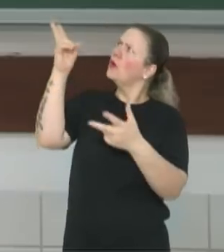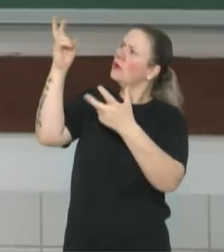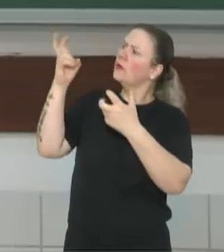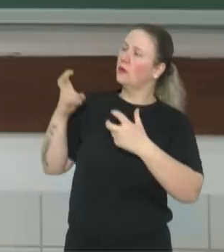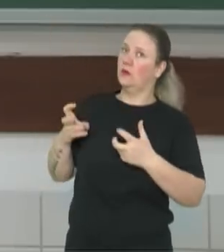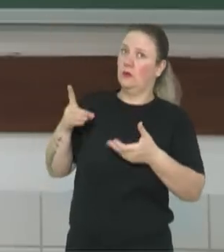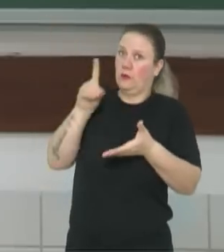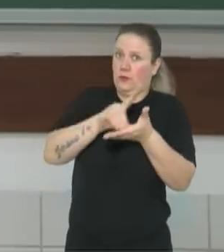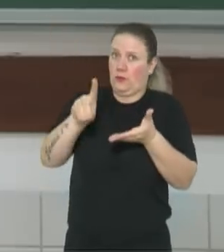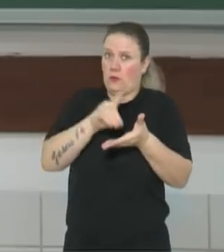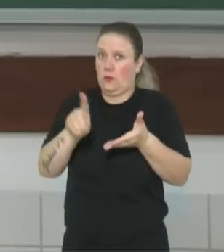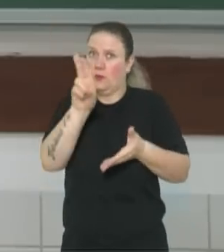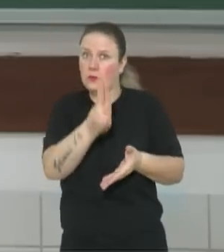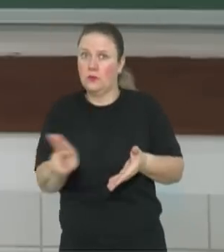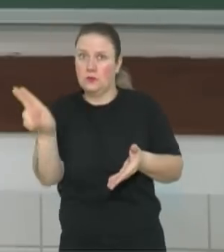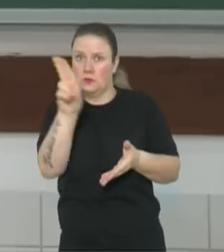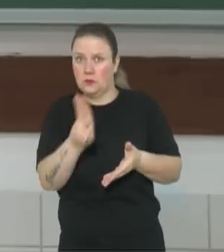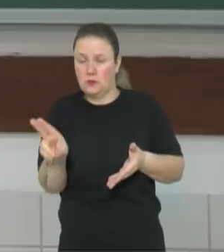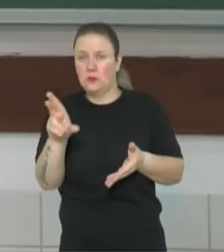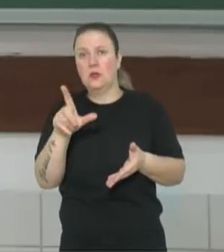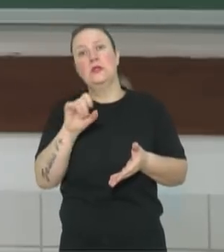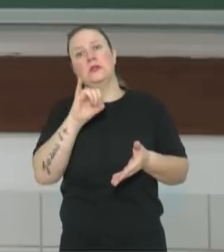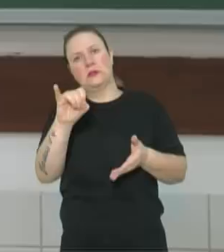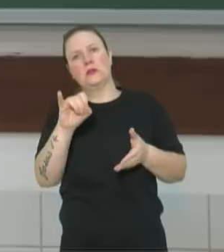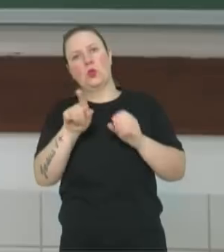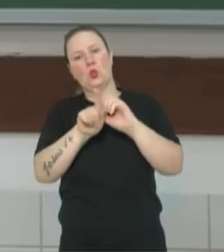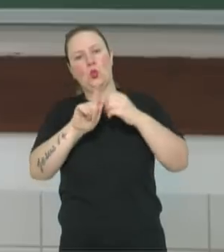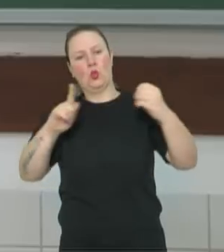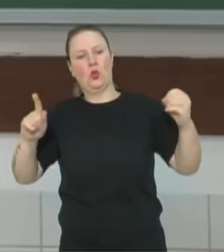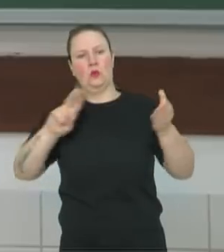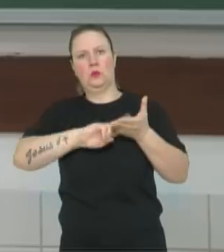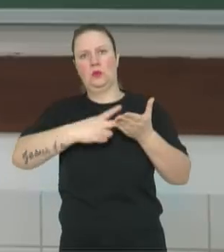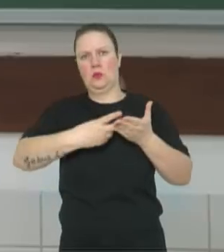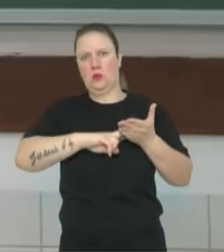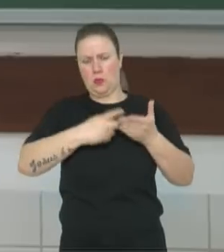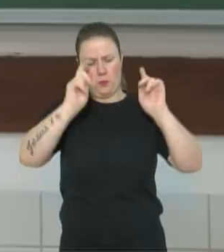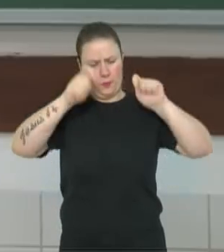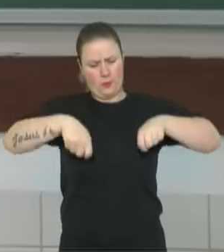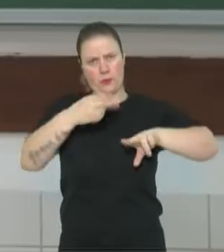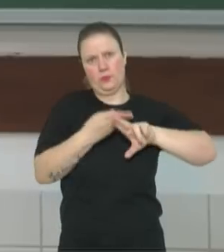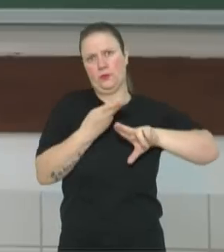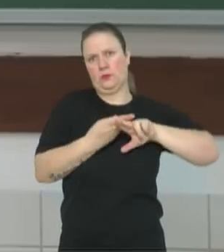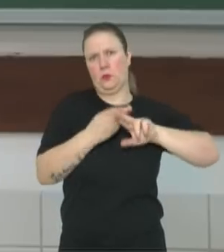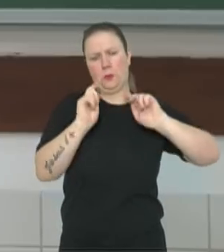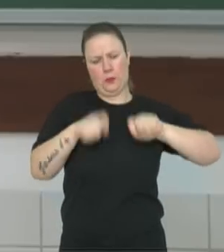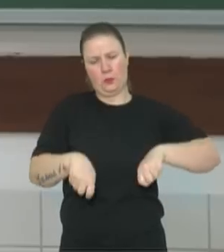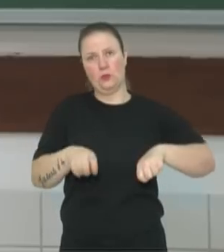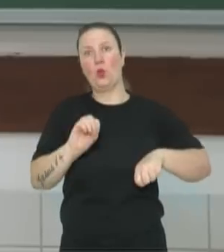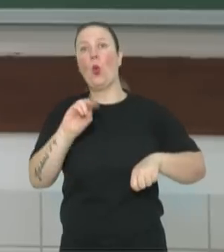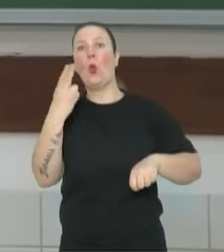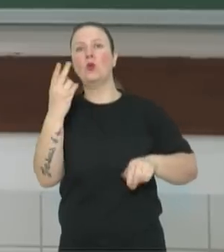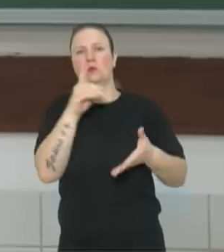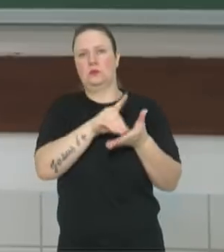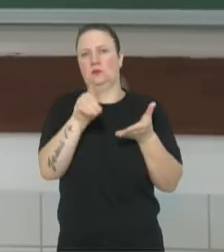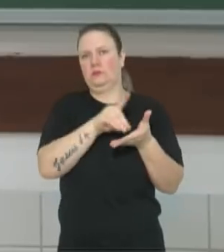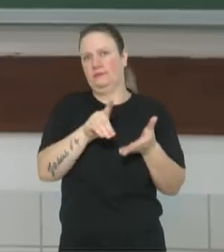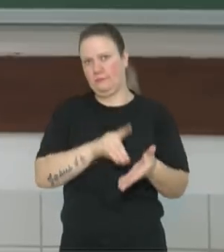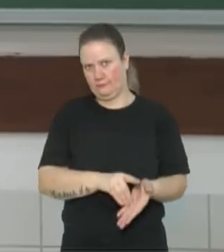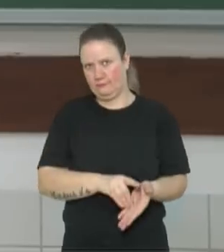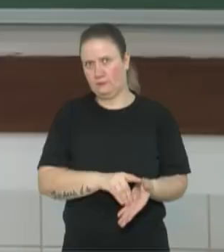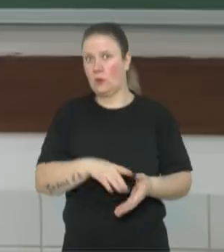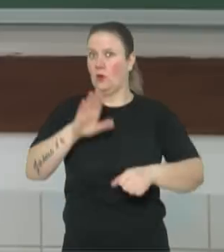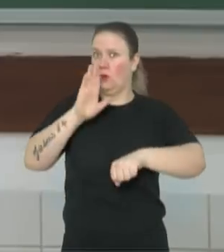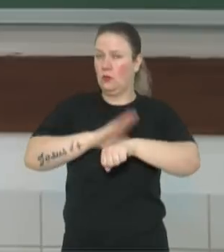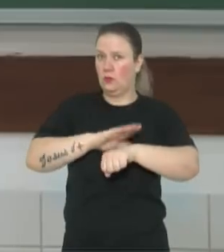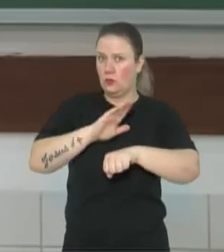usar o dicionário. Se você tem o Google Tradutor, você pode usar também, não tem problema. Se não, usa o dicionário. Ai, teacher, mas o tempo